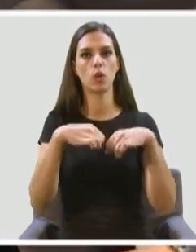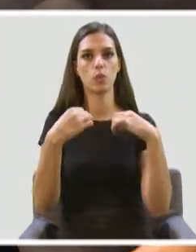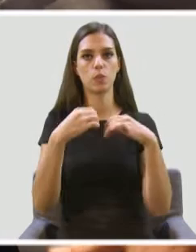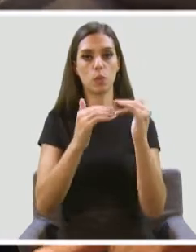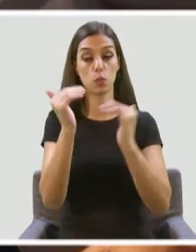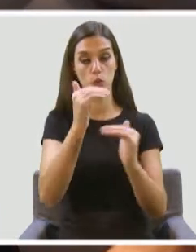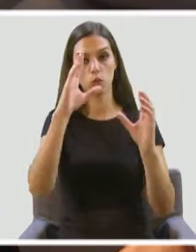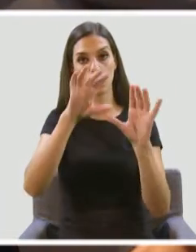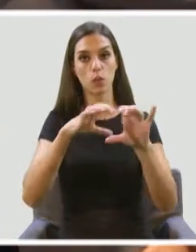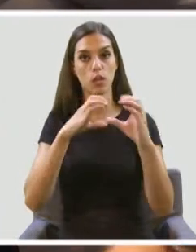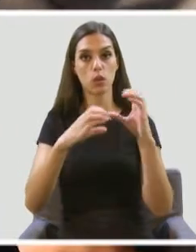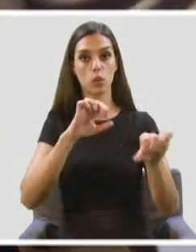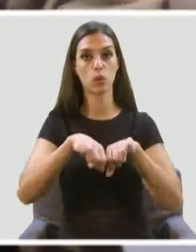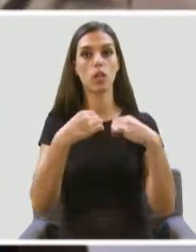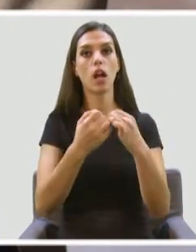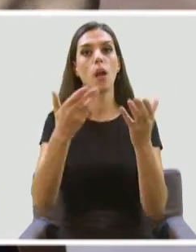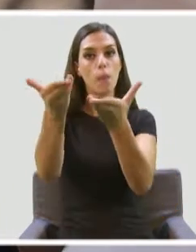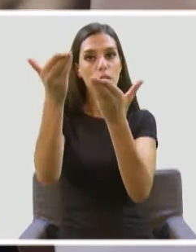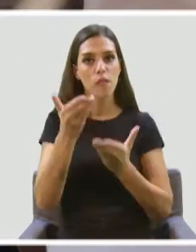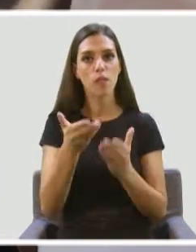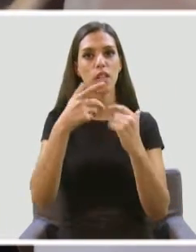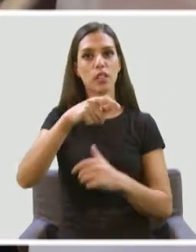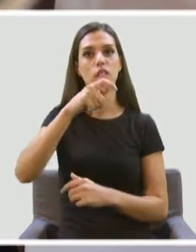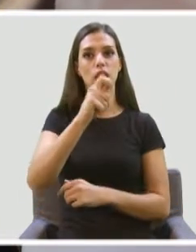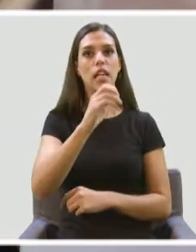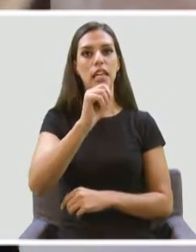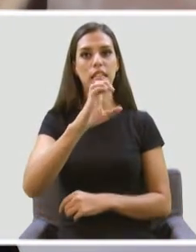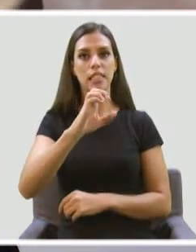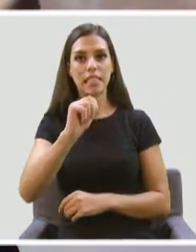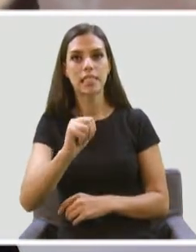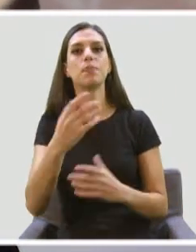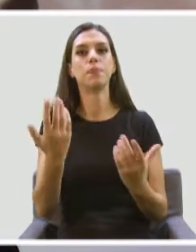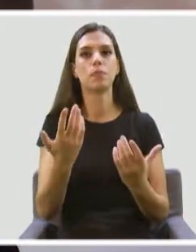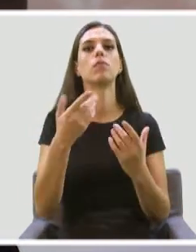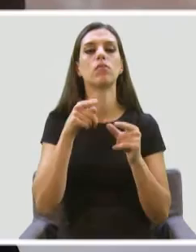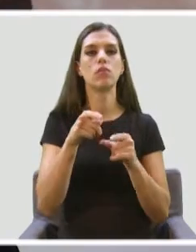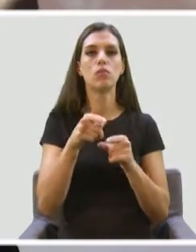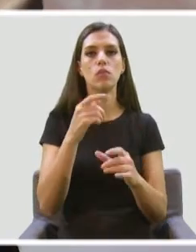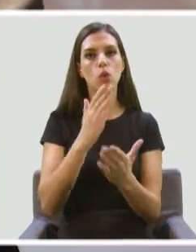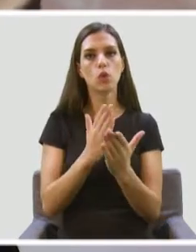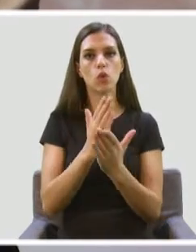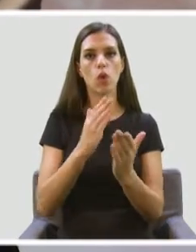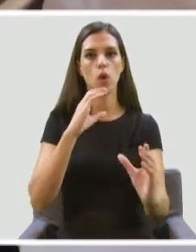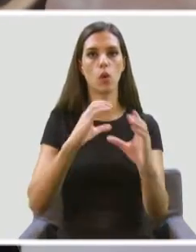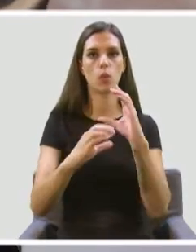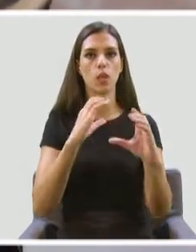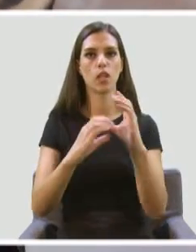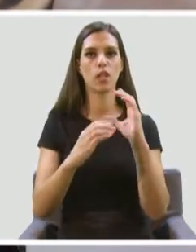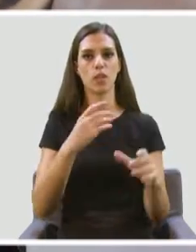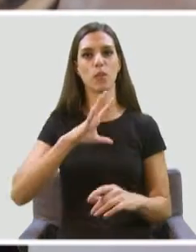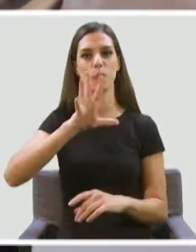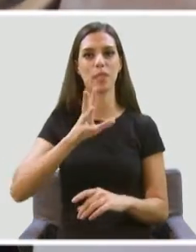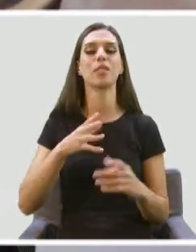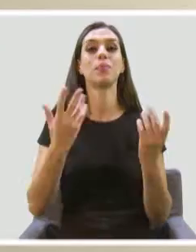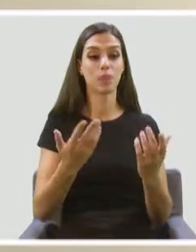Superior de Comunicação Social que vos desejamos as boas-vindas à ESC, aquela que é, com certeza, a melhor escola de comunicação